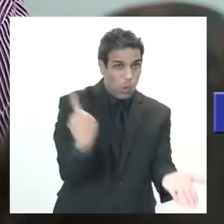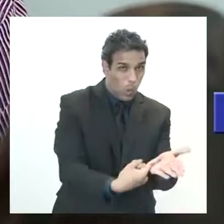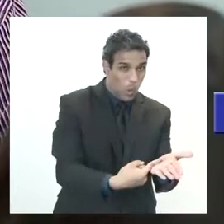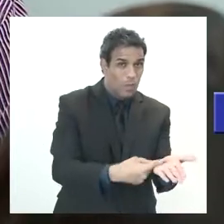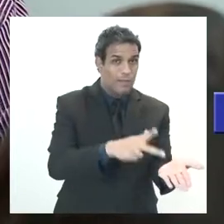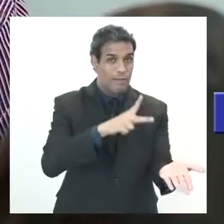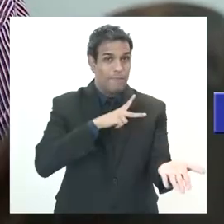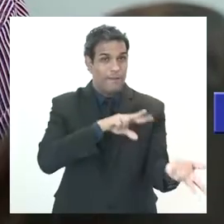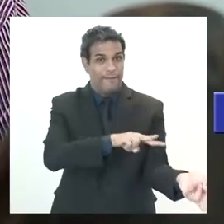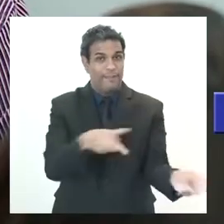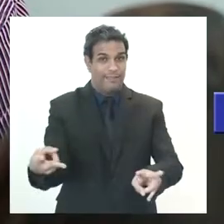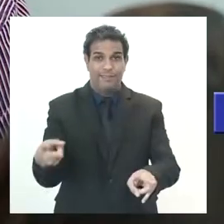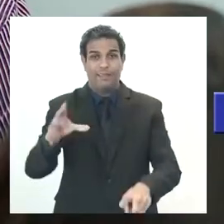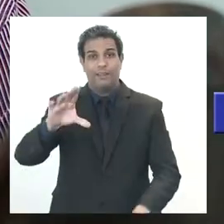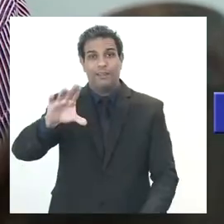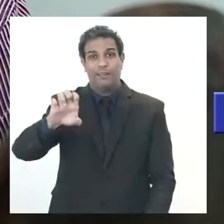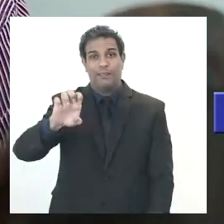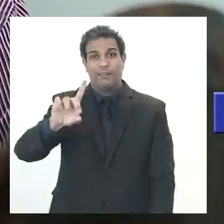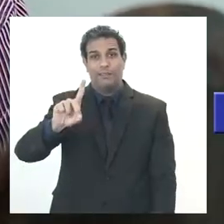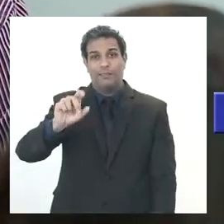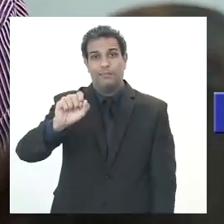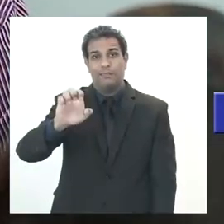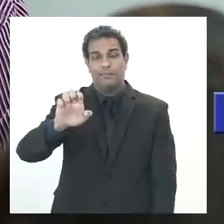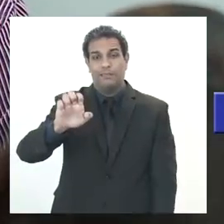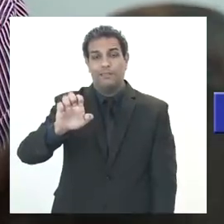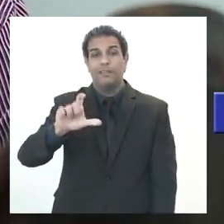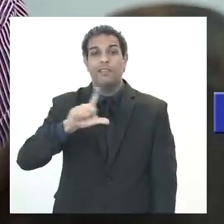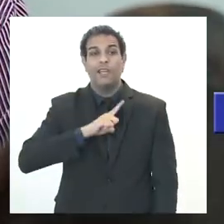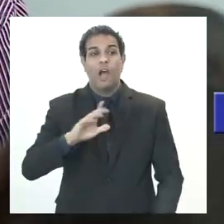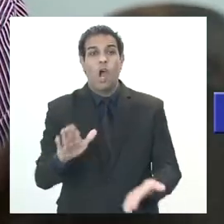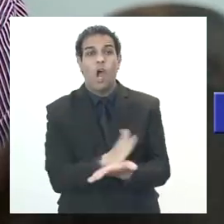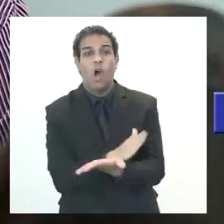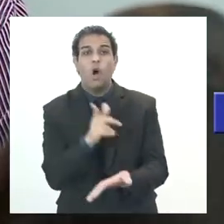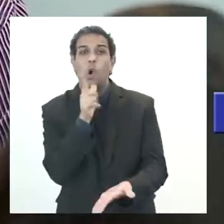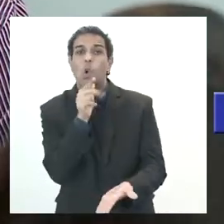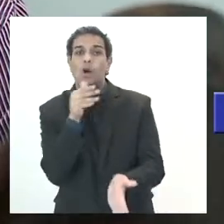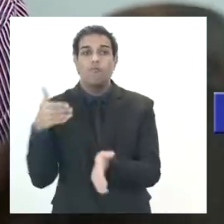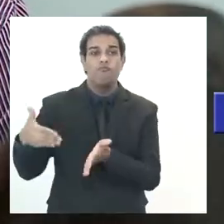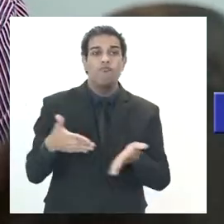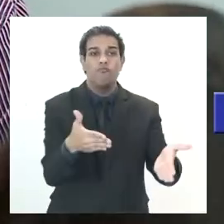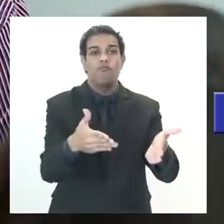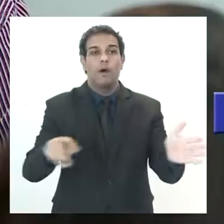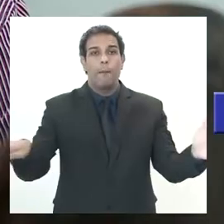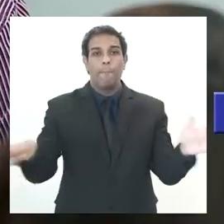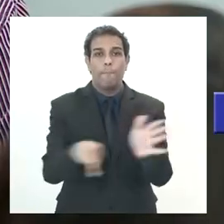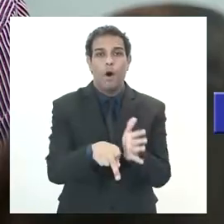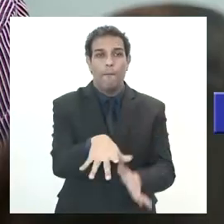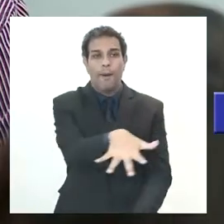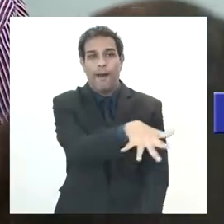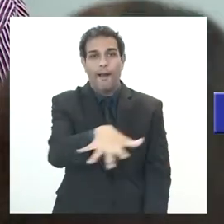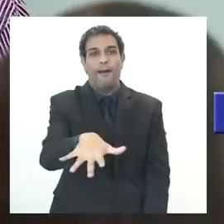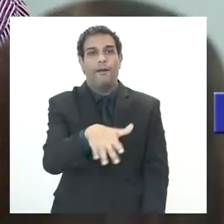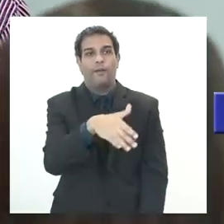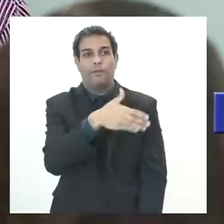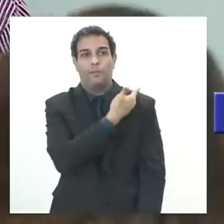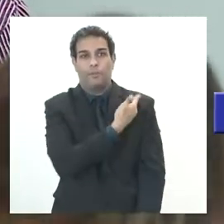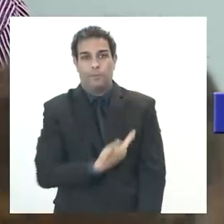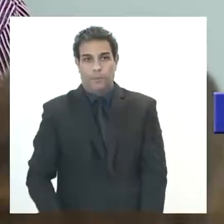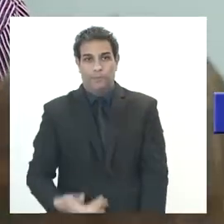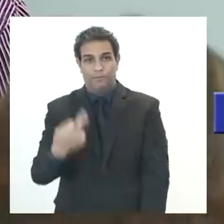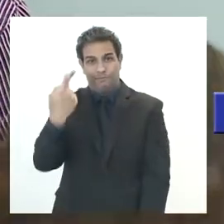temos os dois grandes sistemas de produção tem alguma dor e Laranjal que permanecem nas mãos do Estado então é fundamental que essa casa